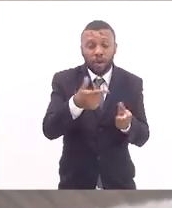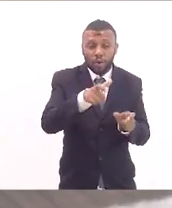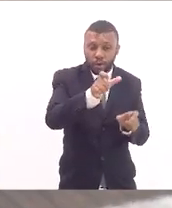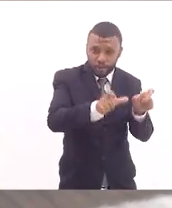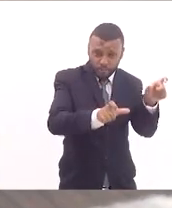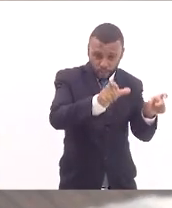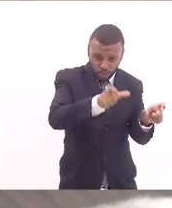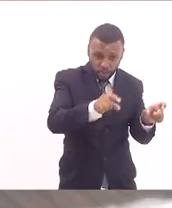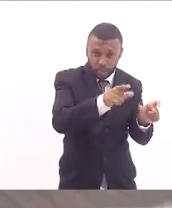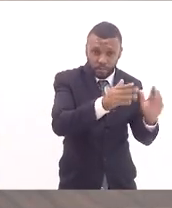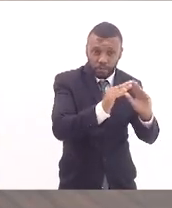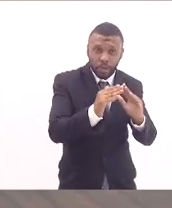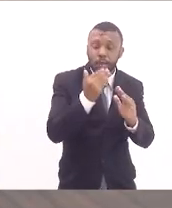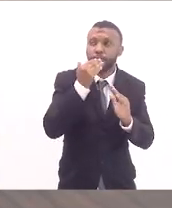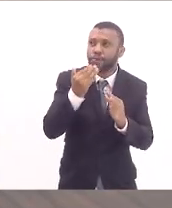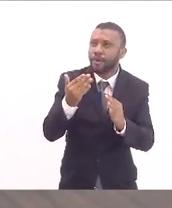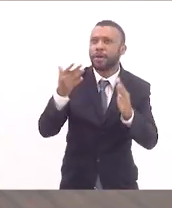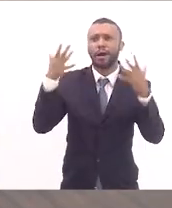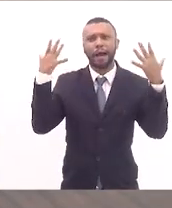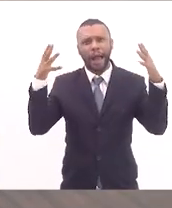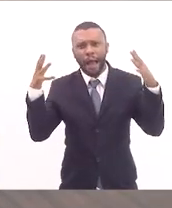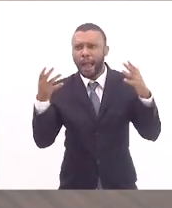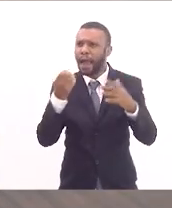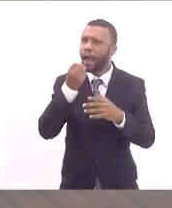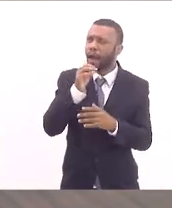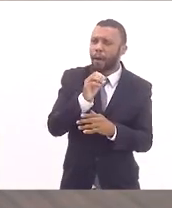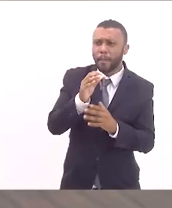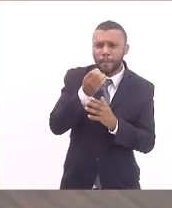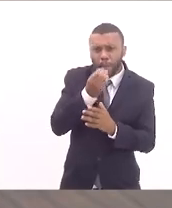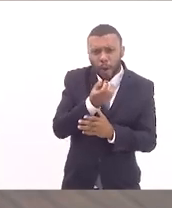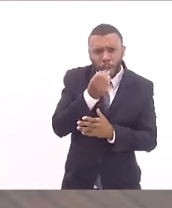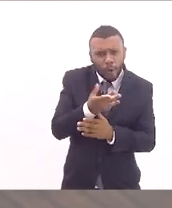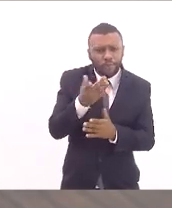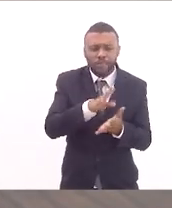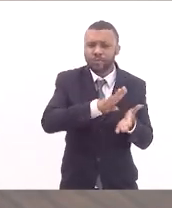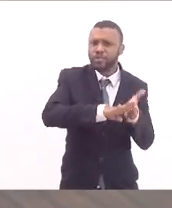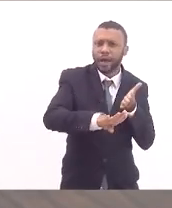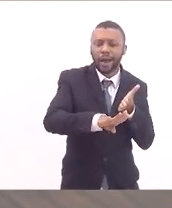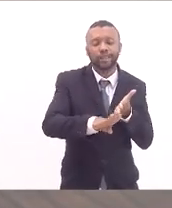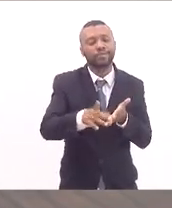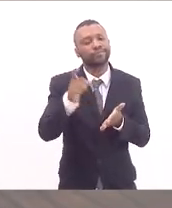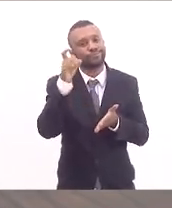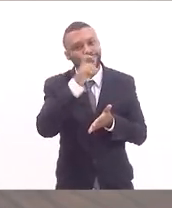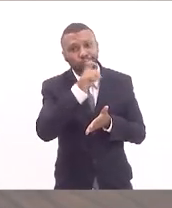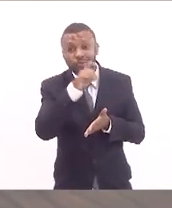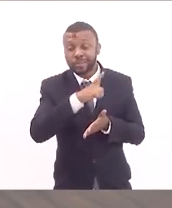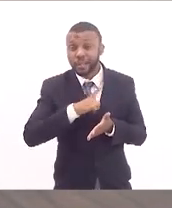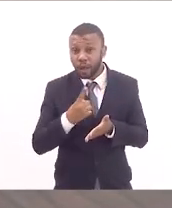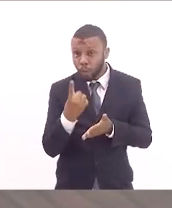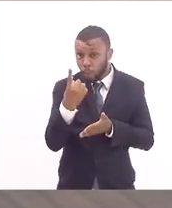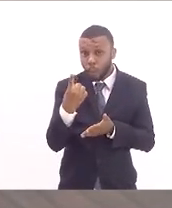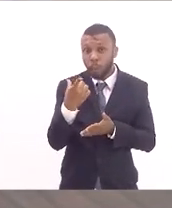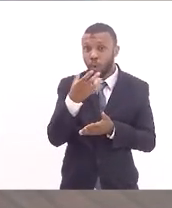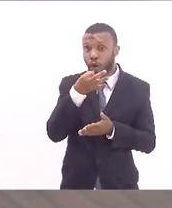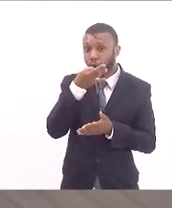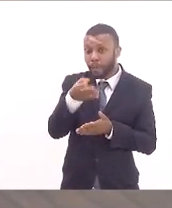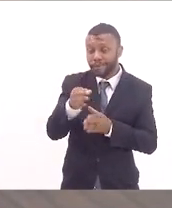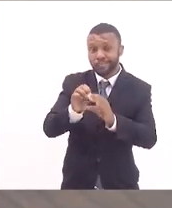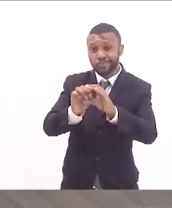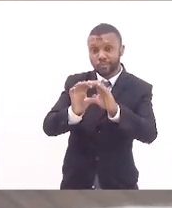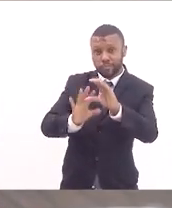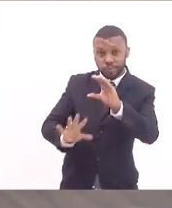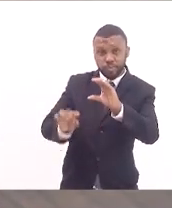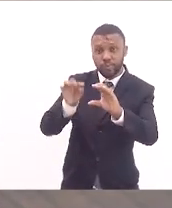pela retirada de sabão que não é verdade se vossa excelência entrar lá na página vai ver o único comentário de um morador